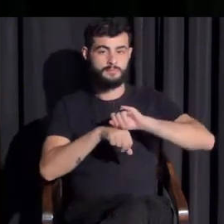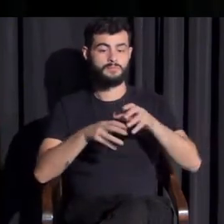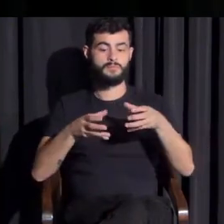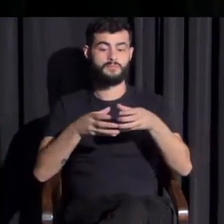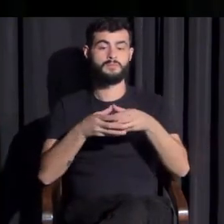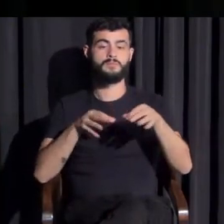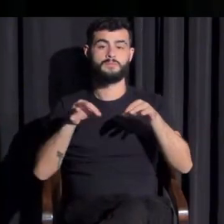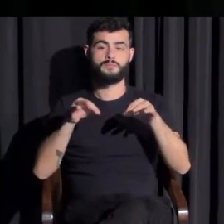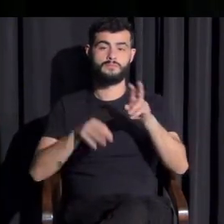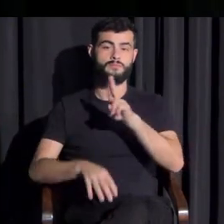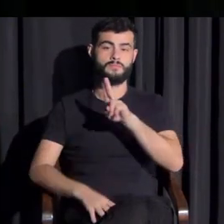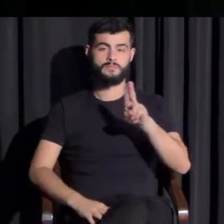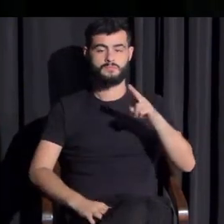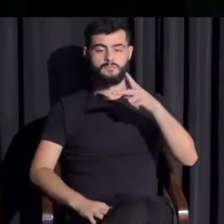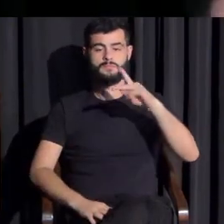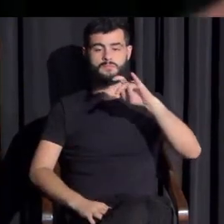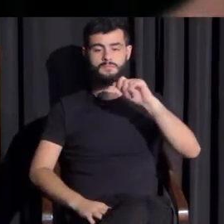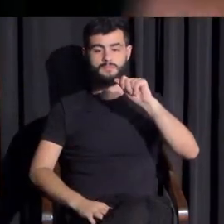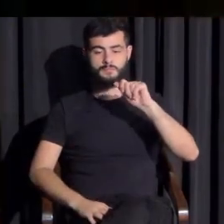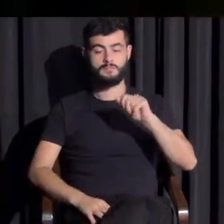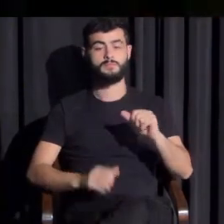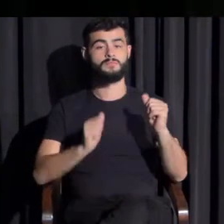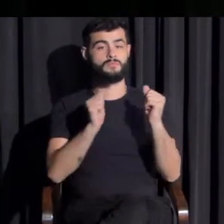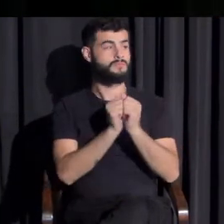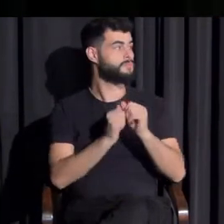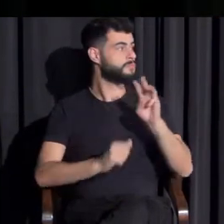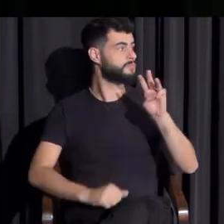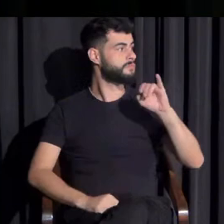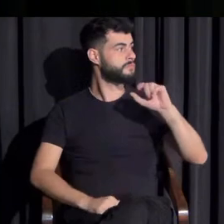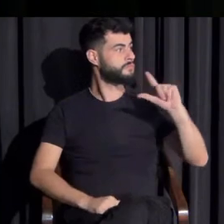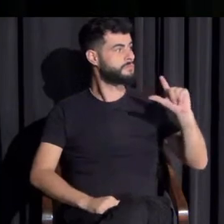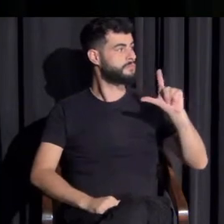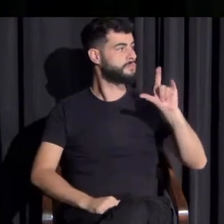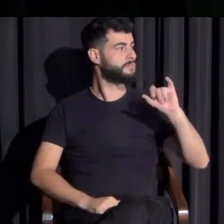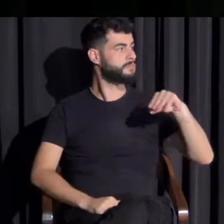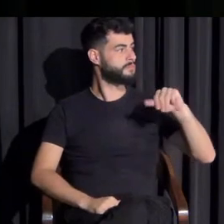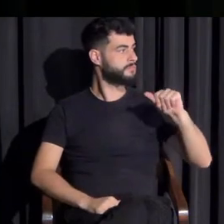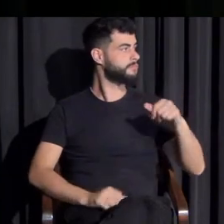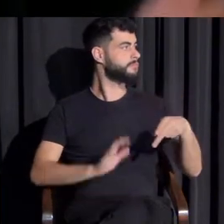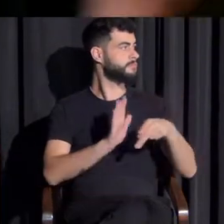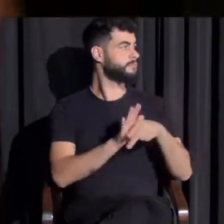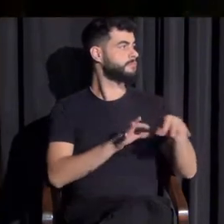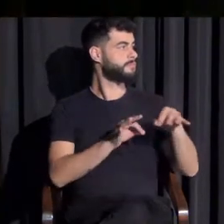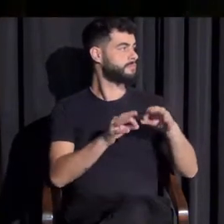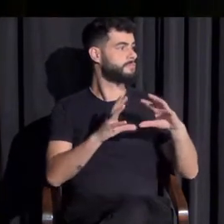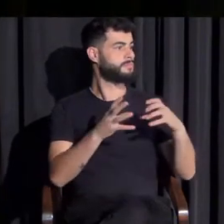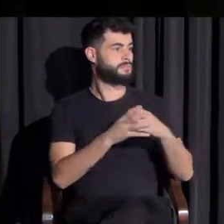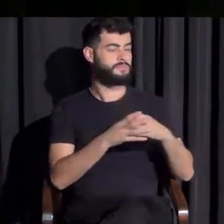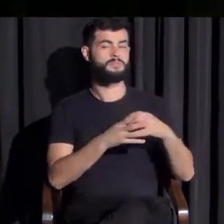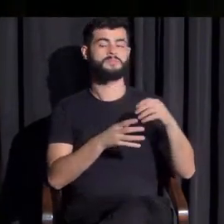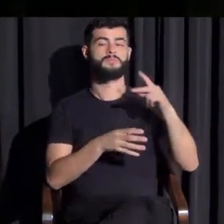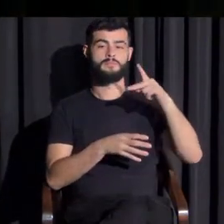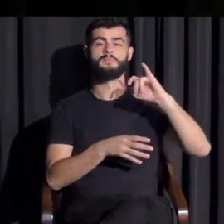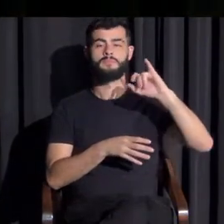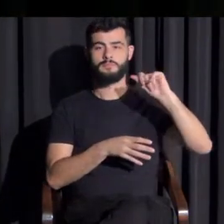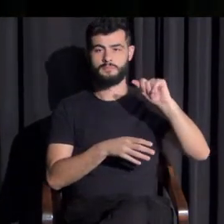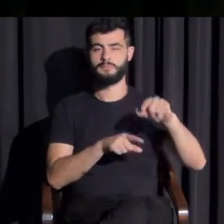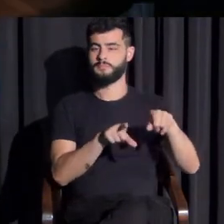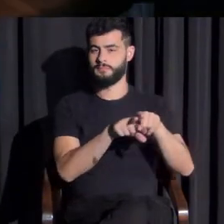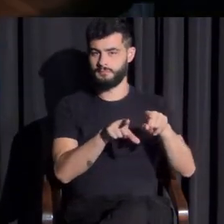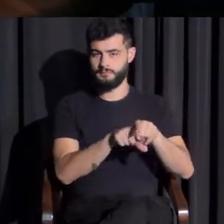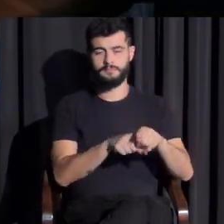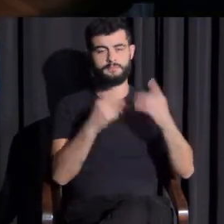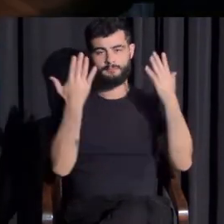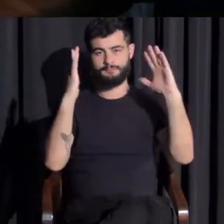venha já, João, para o palco, e o Will Lima, coordenador artístico-pedagógico do programa PIA, então palmas para receber